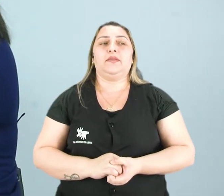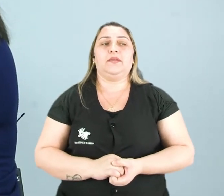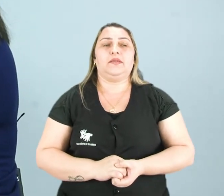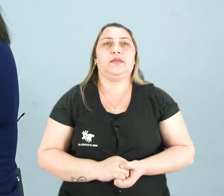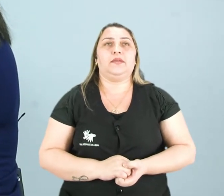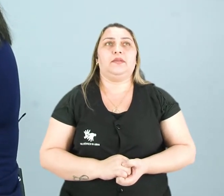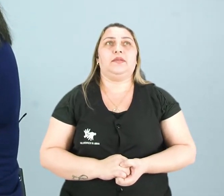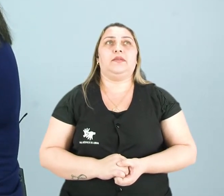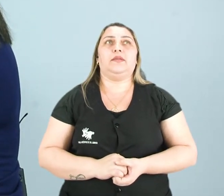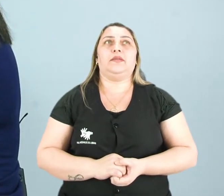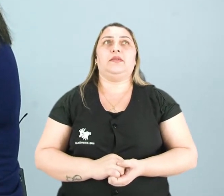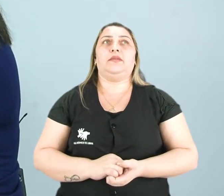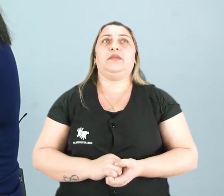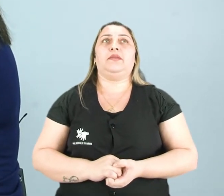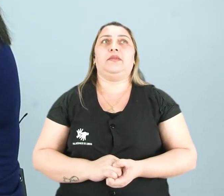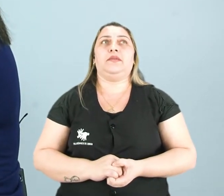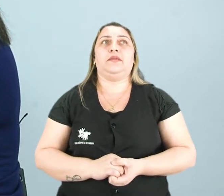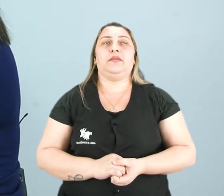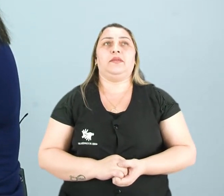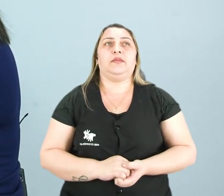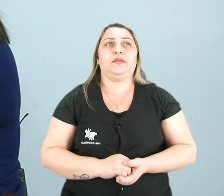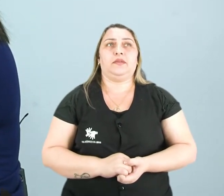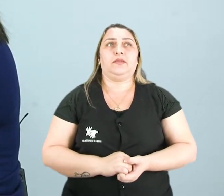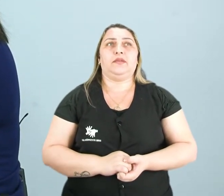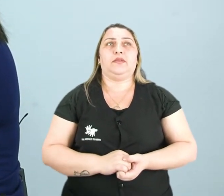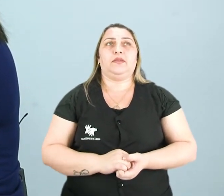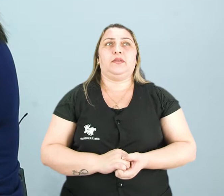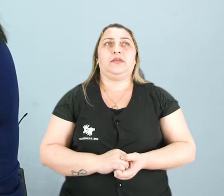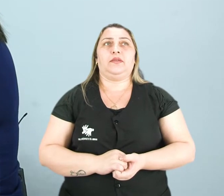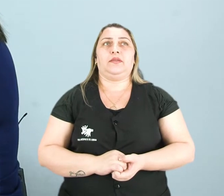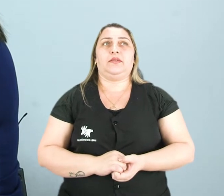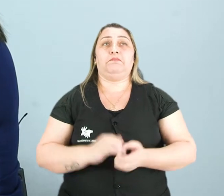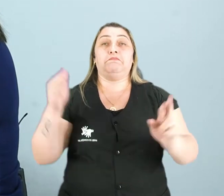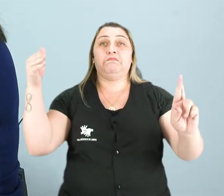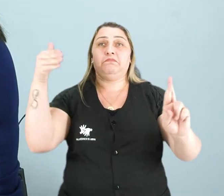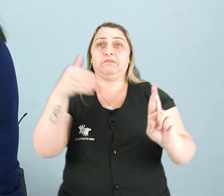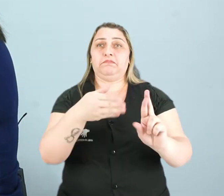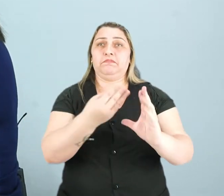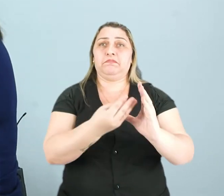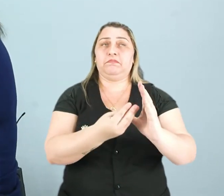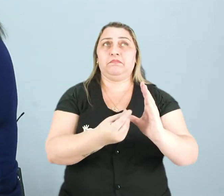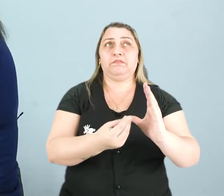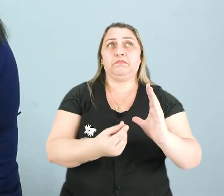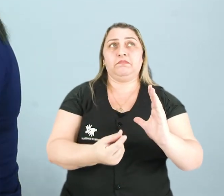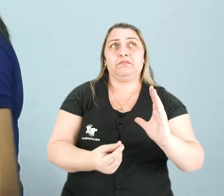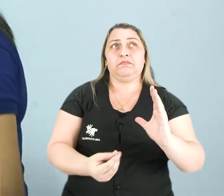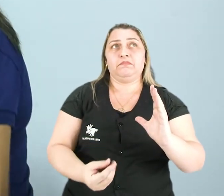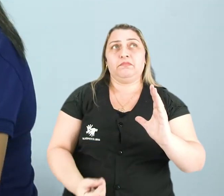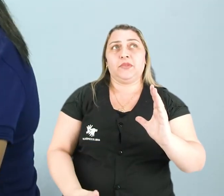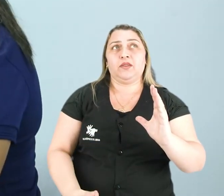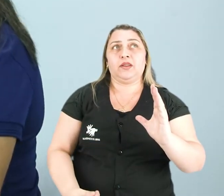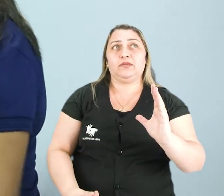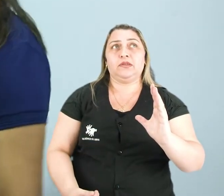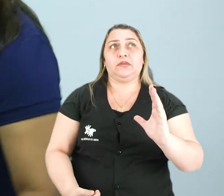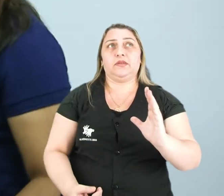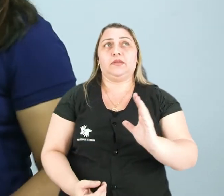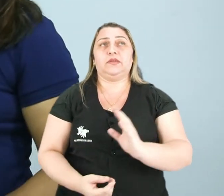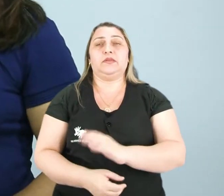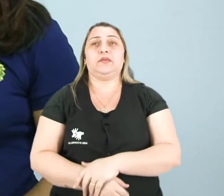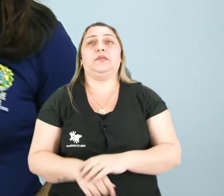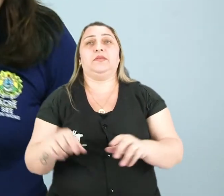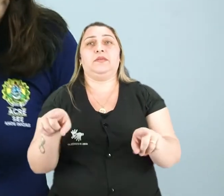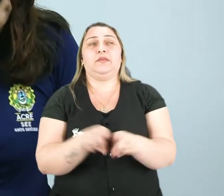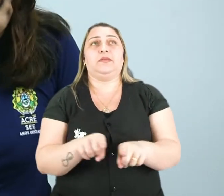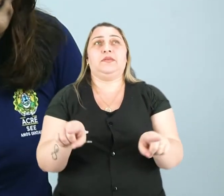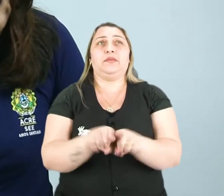Que vai representar os decompositores. Vou colocar bem aqui, tá? Nós temos também aqui,